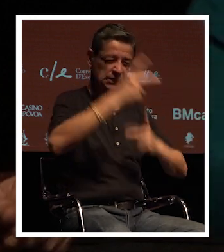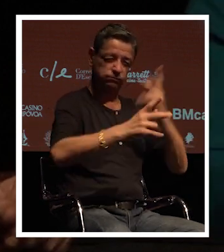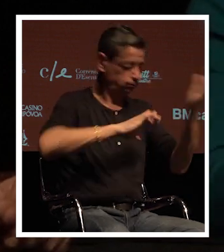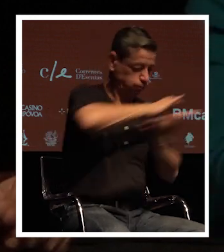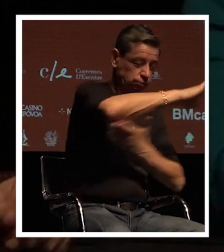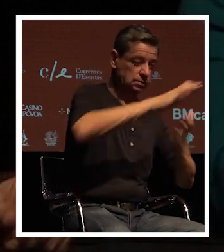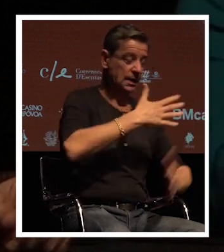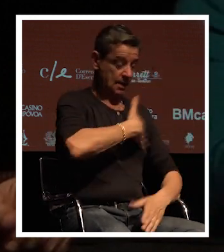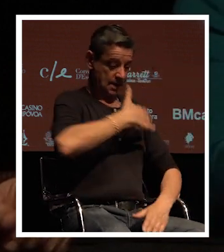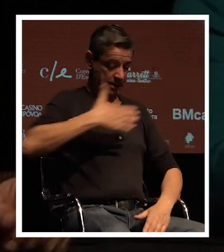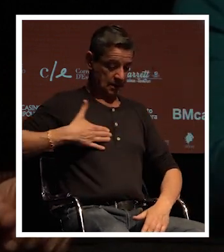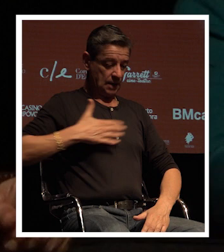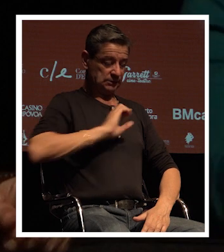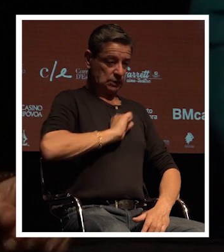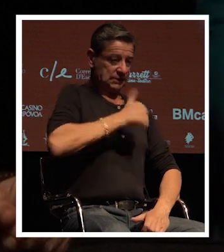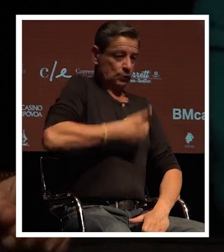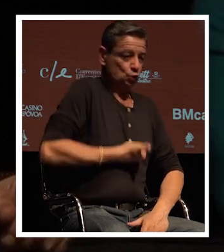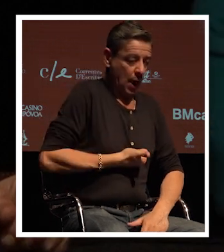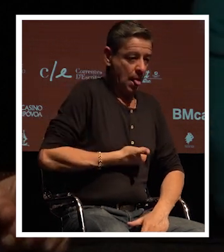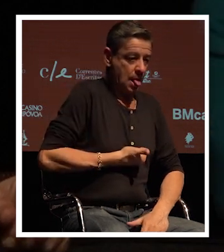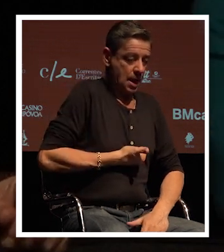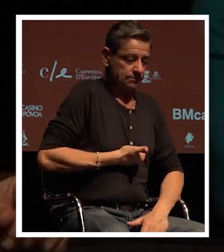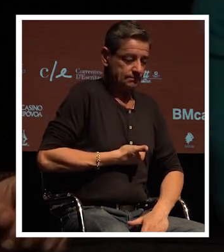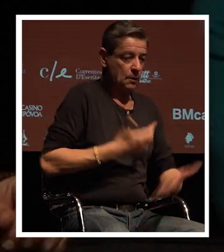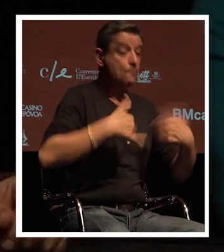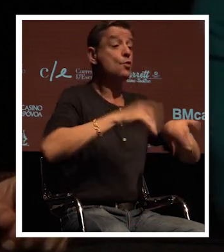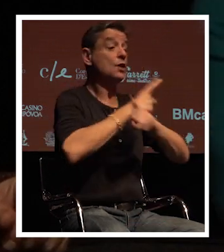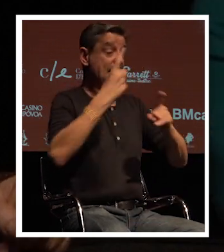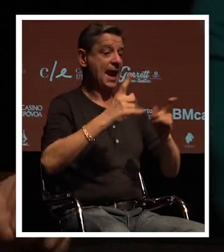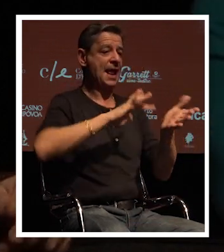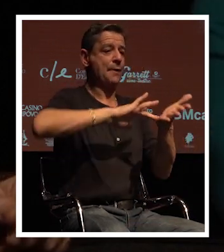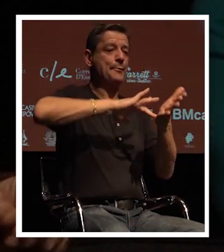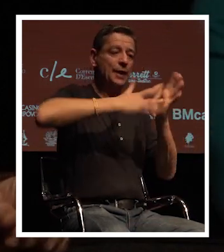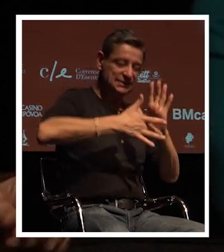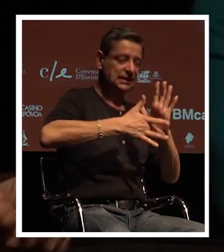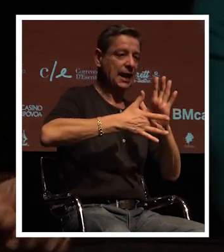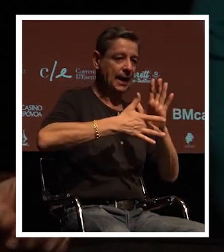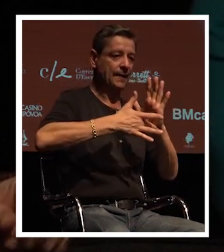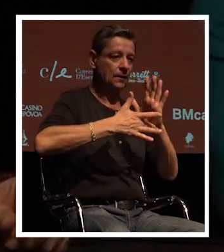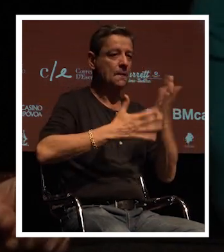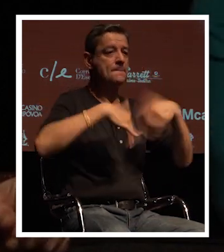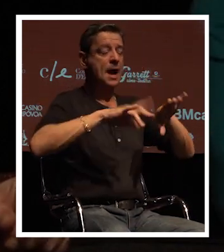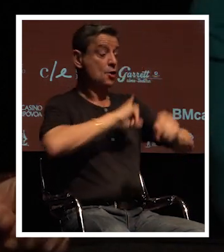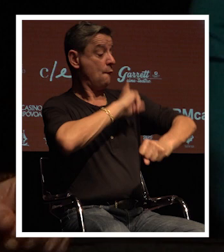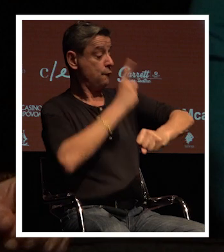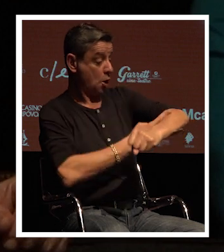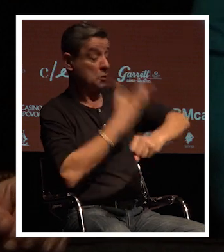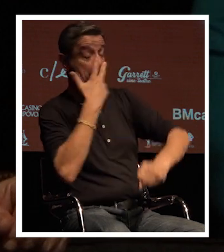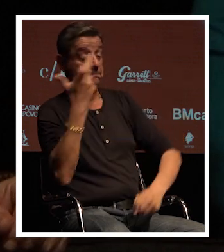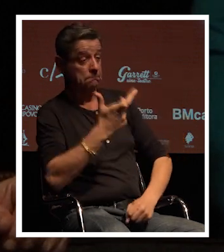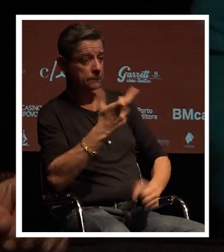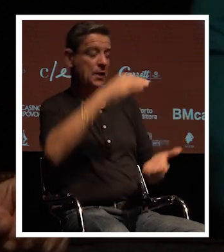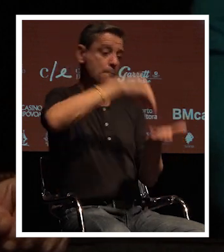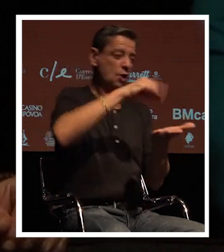era transsexual numa violência xenófoba porque era brasileira numa violência de forte sobre mais fraco porque ela era pobre